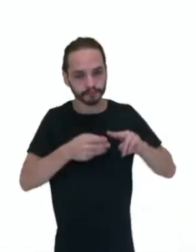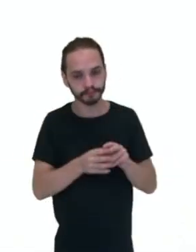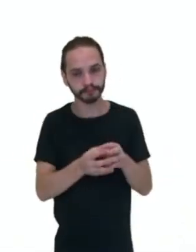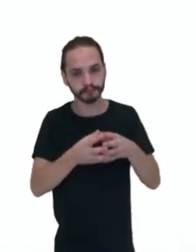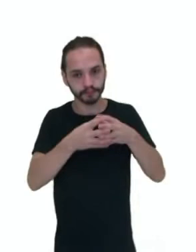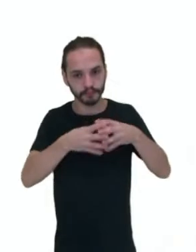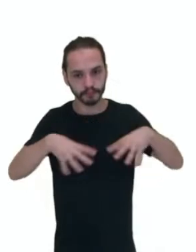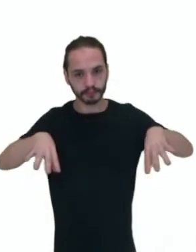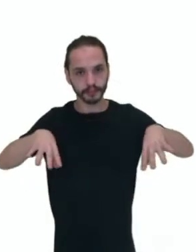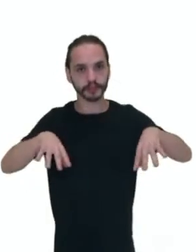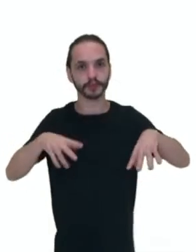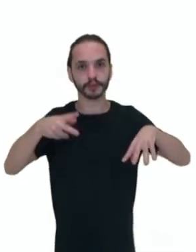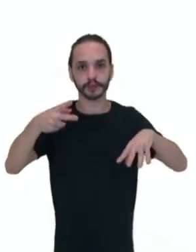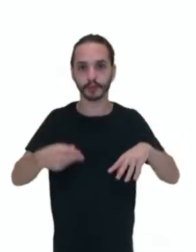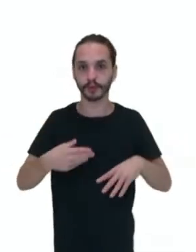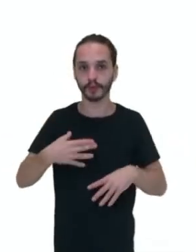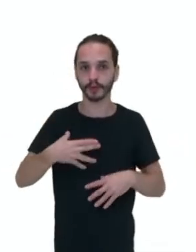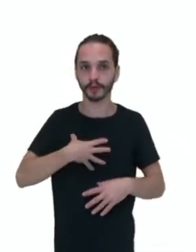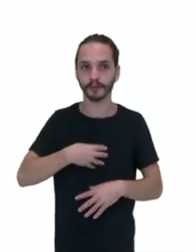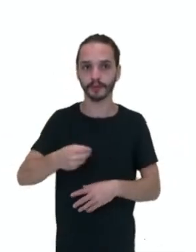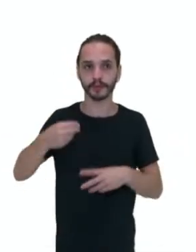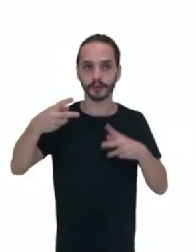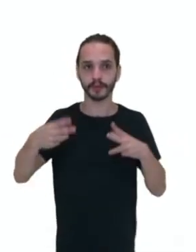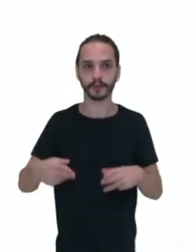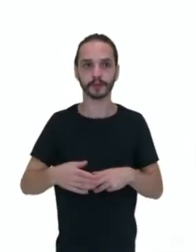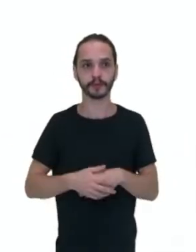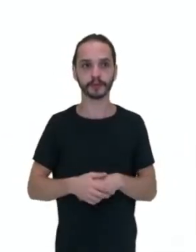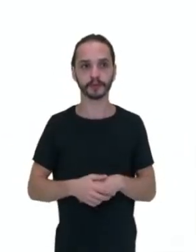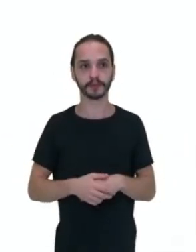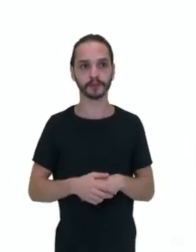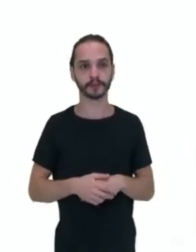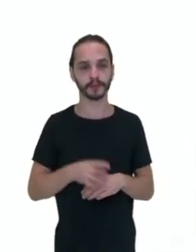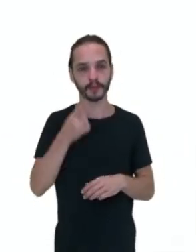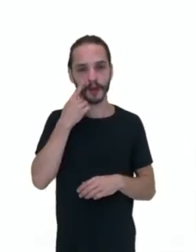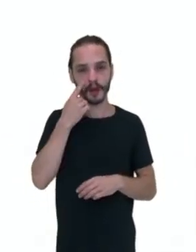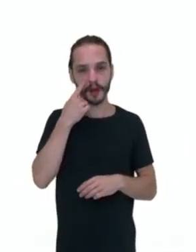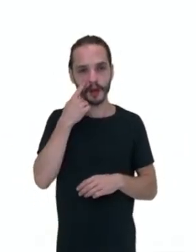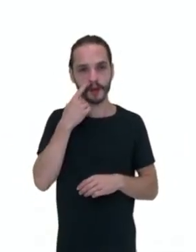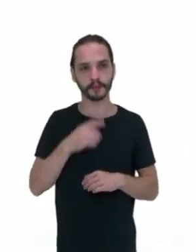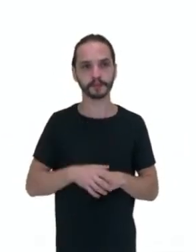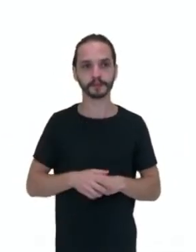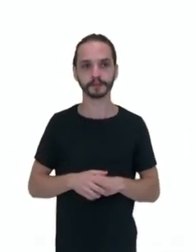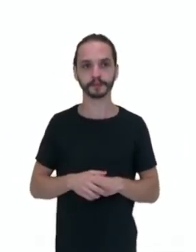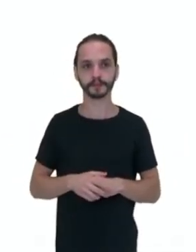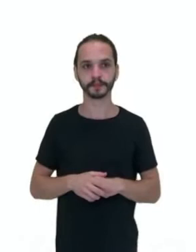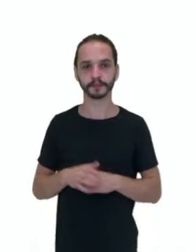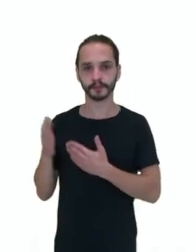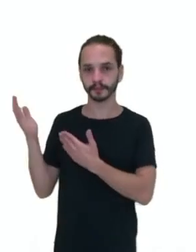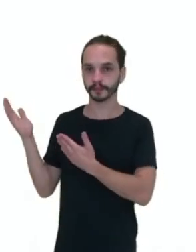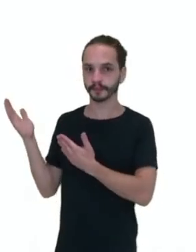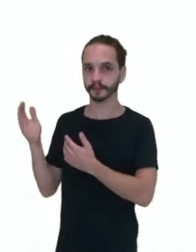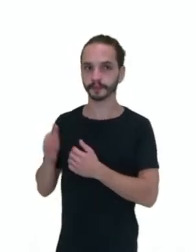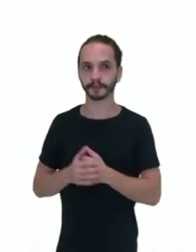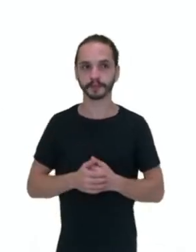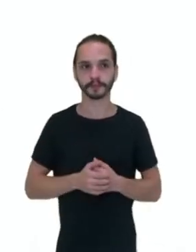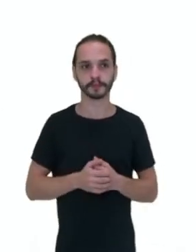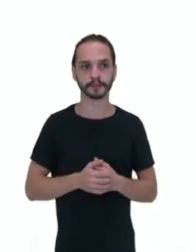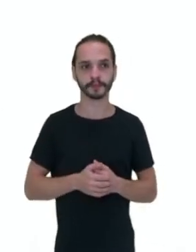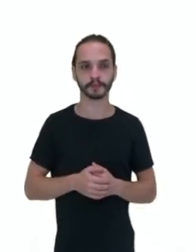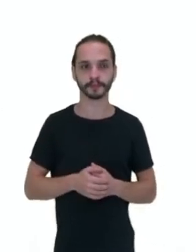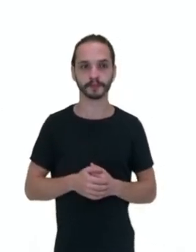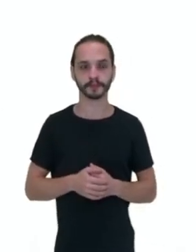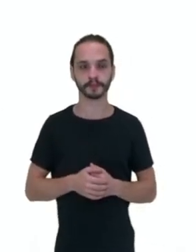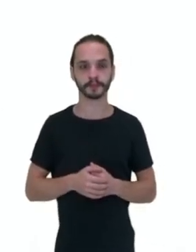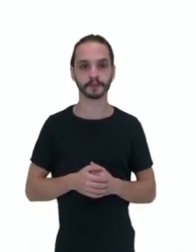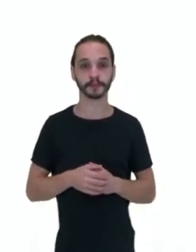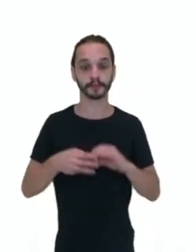2 protozoários idênticos a ela. Então, olha aqui que bonito. Vamos acompanhar aqui então, ó. Então, a gente observa aqui